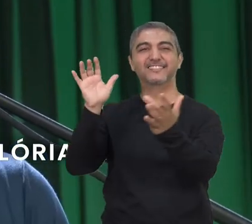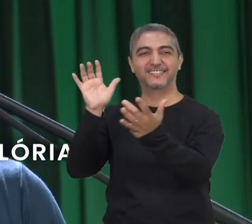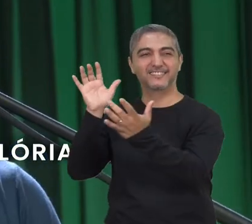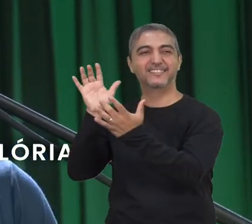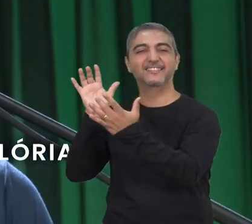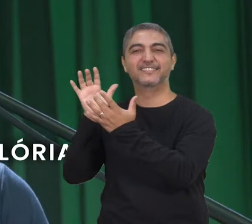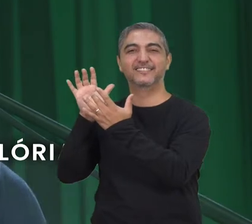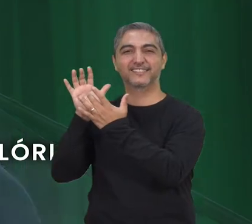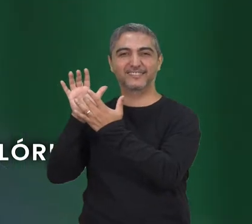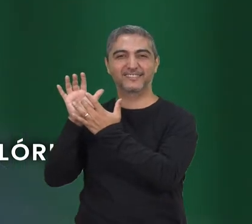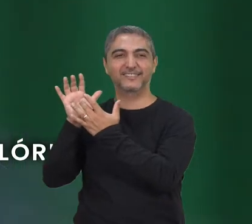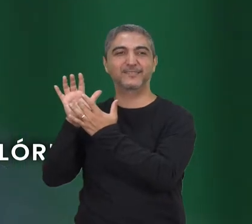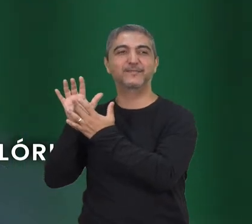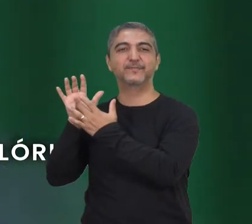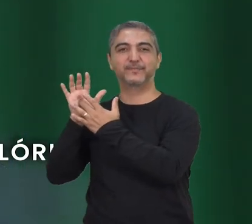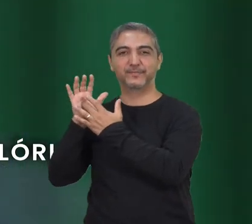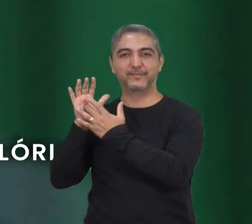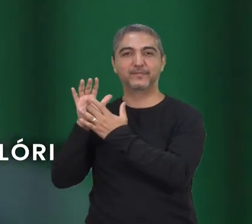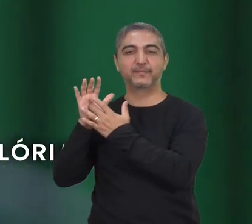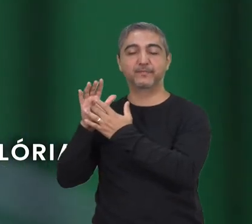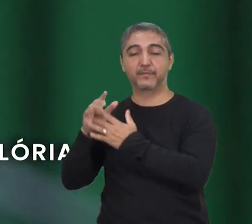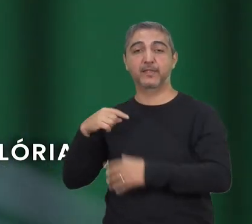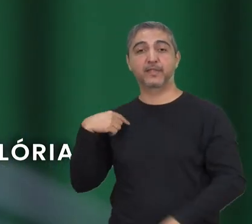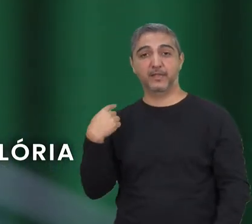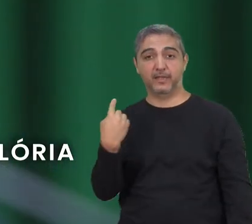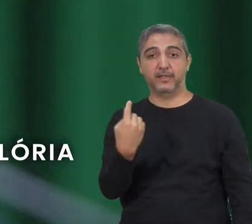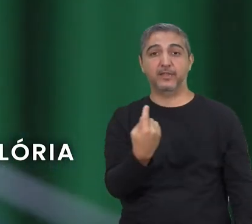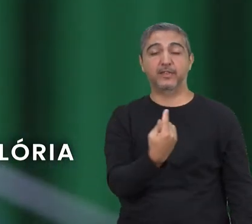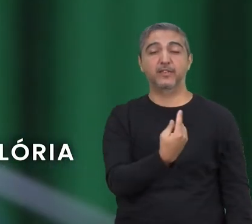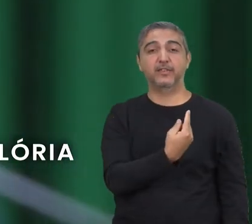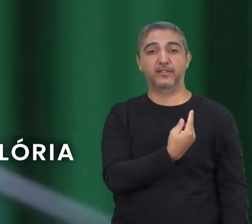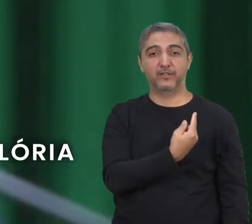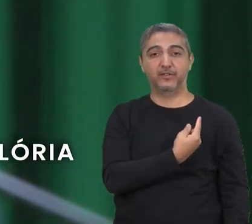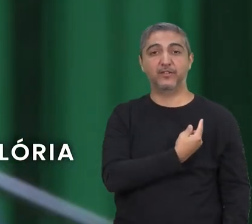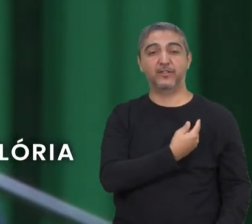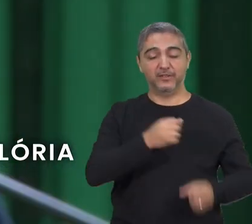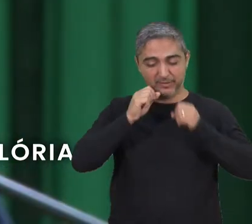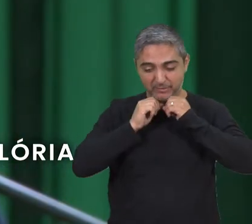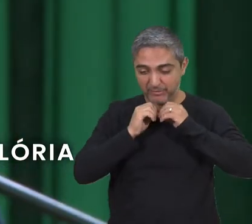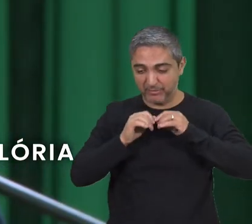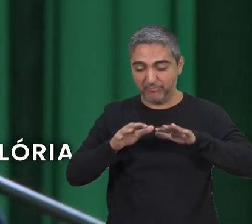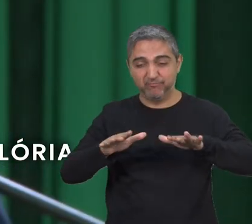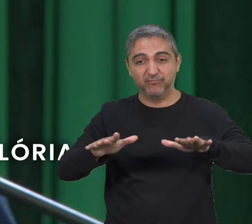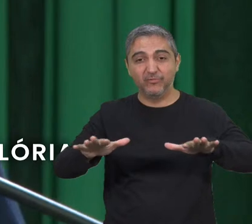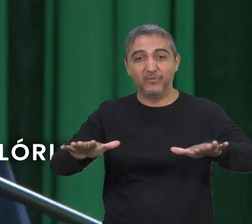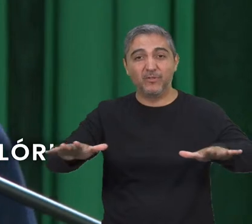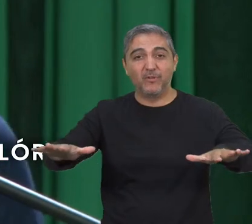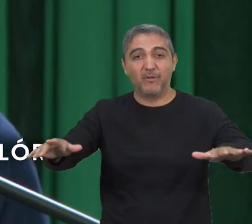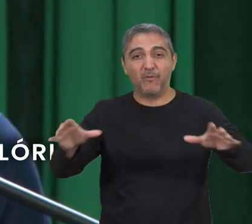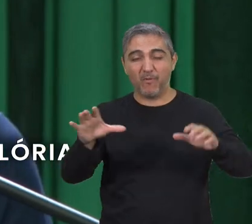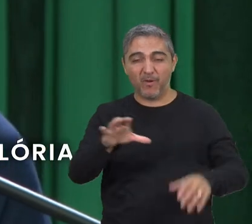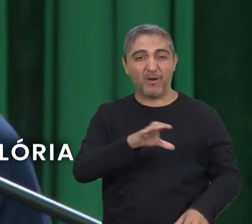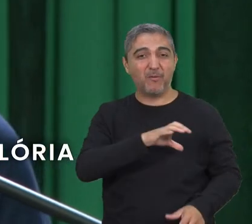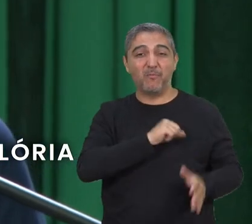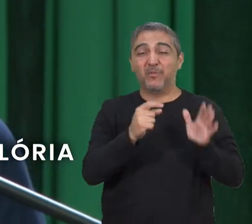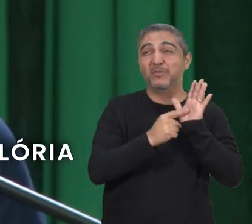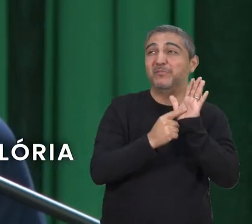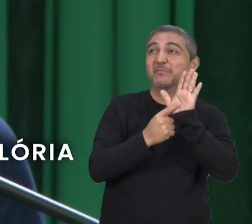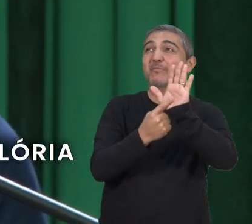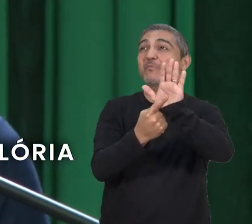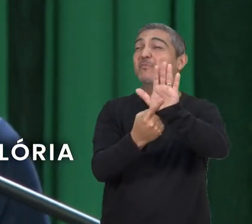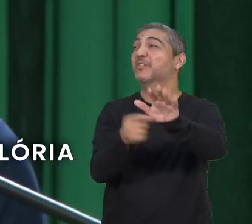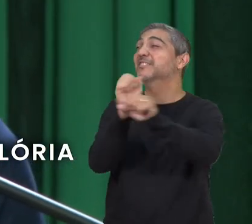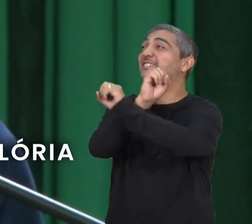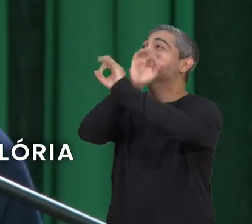e que nossos frutos sejam pra glória do teu santo.